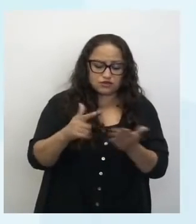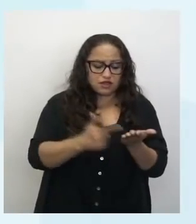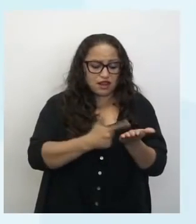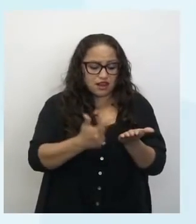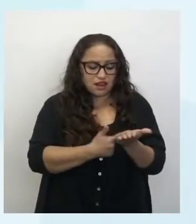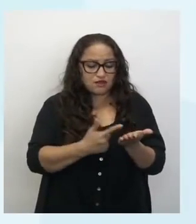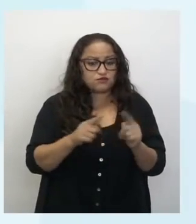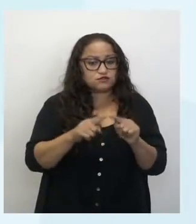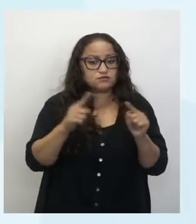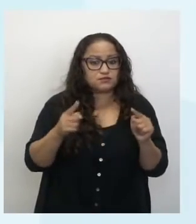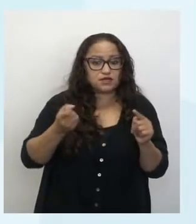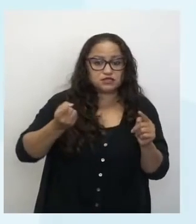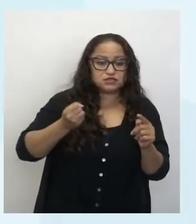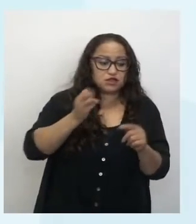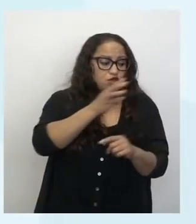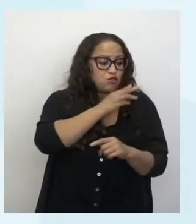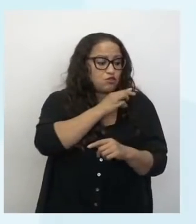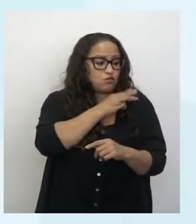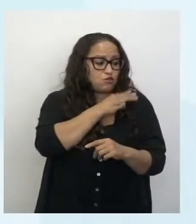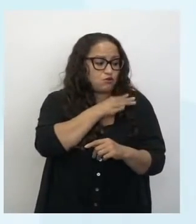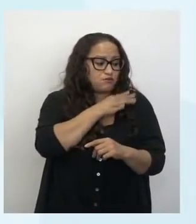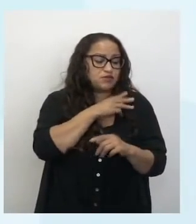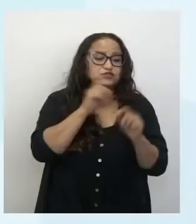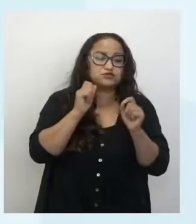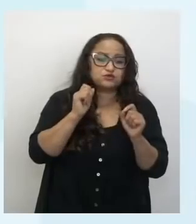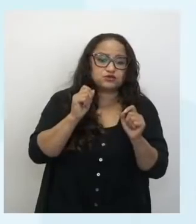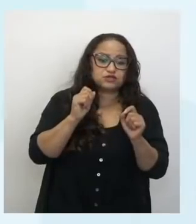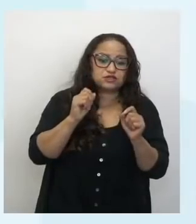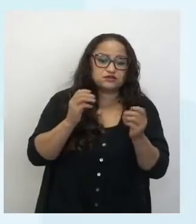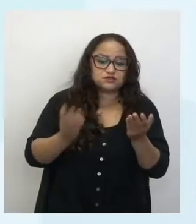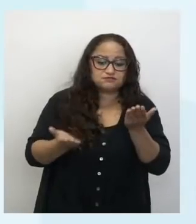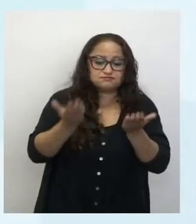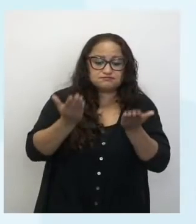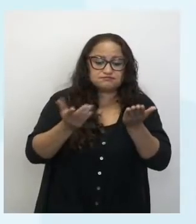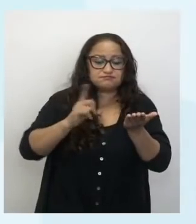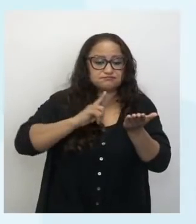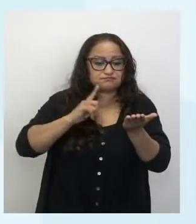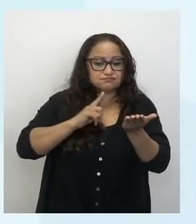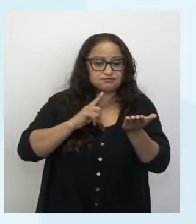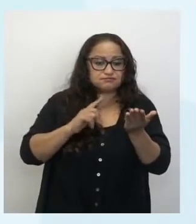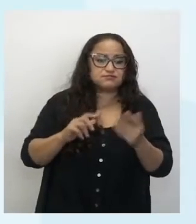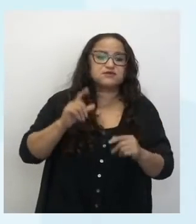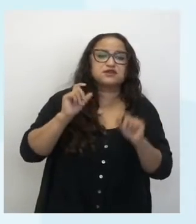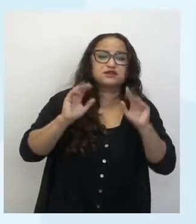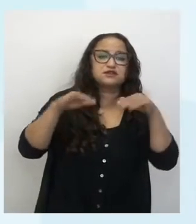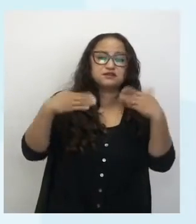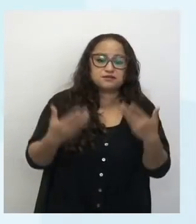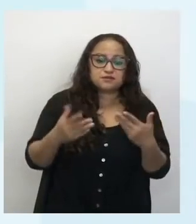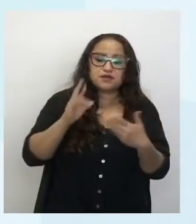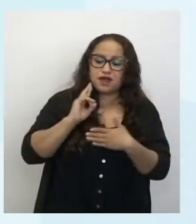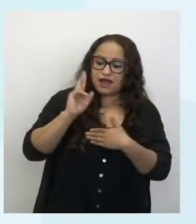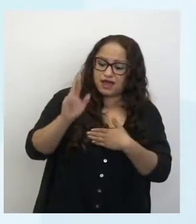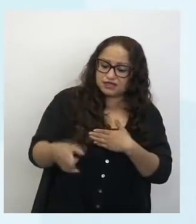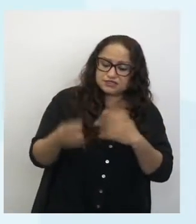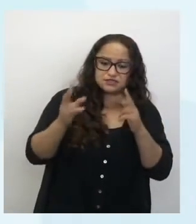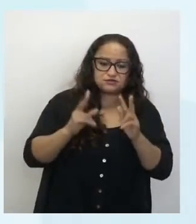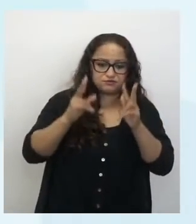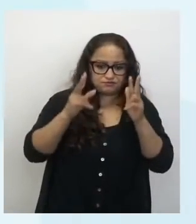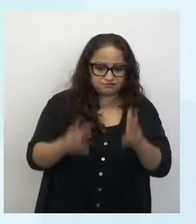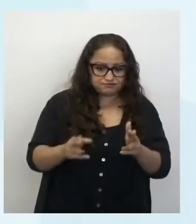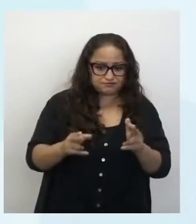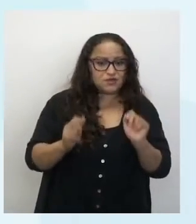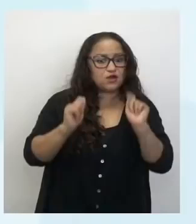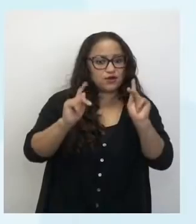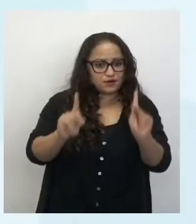mas no médio a gente vai chamar isso de constante de proporcionalidade. Mas por enquanto tá bom dizer razões de semelhança, tá